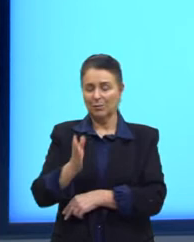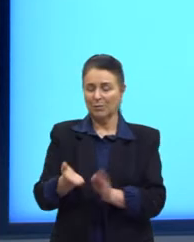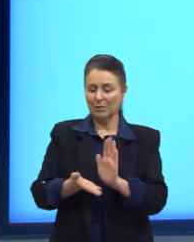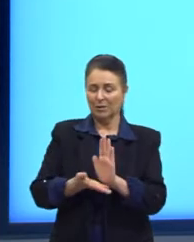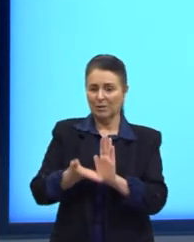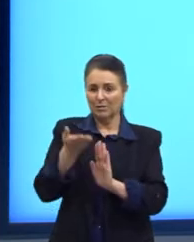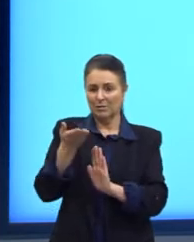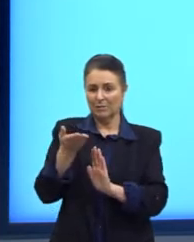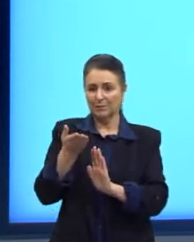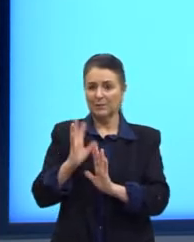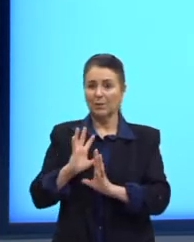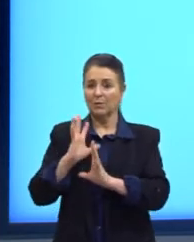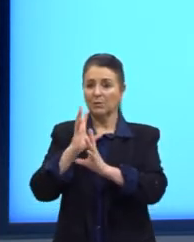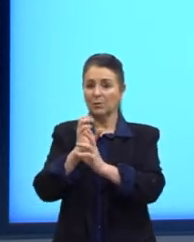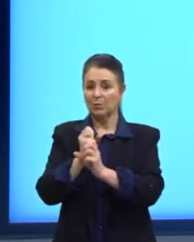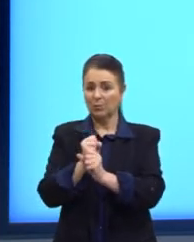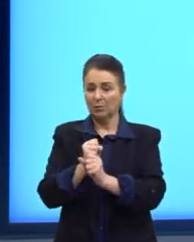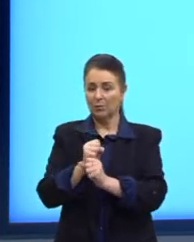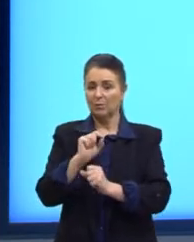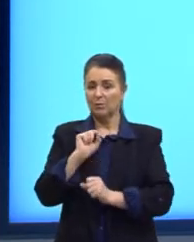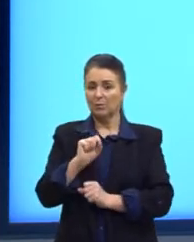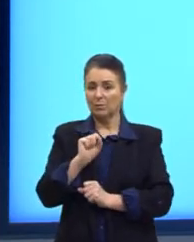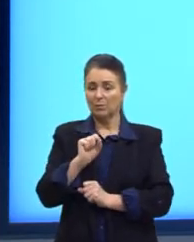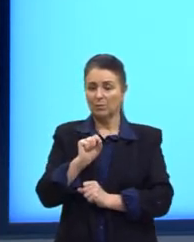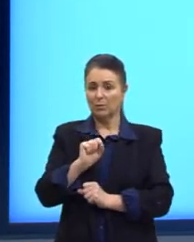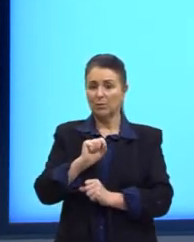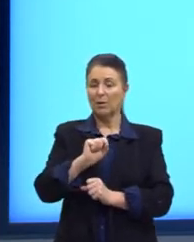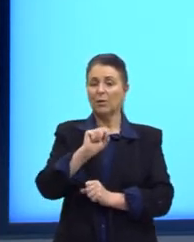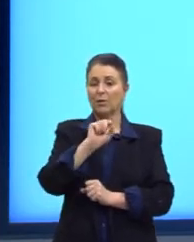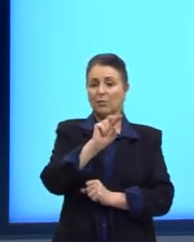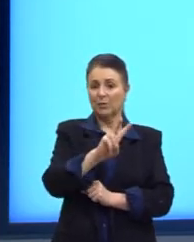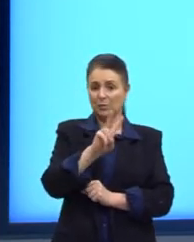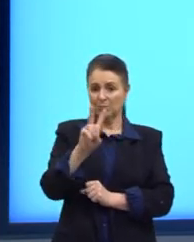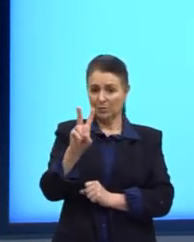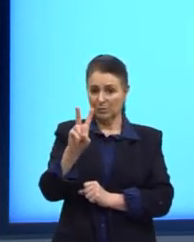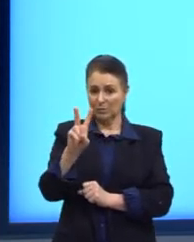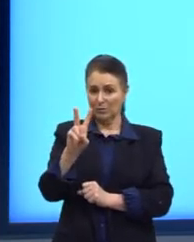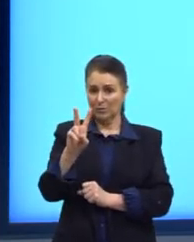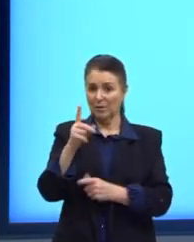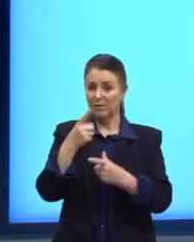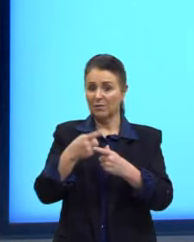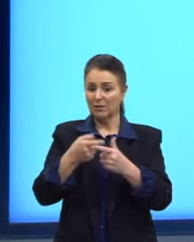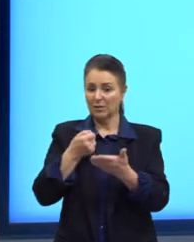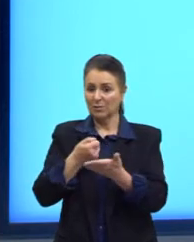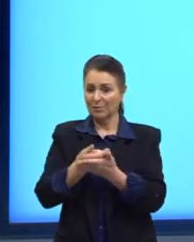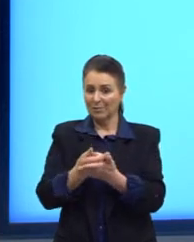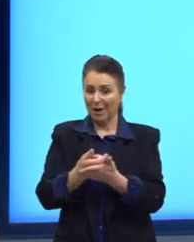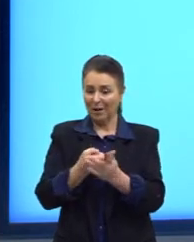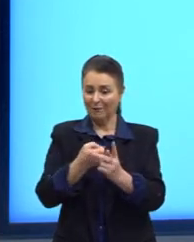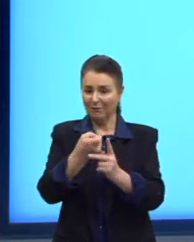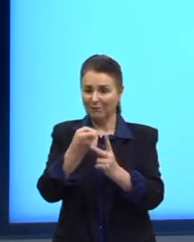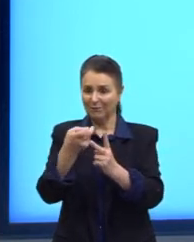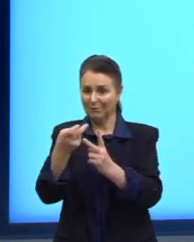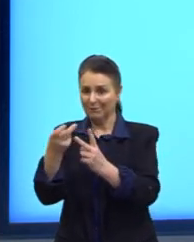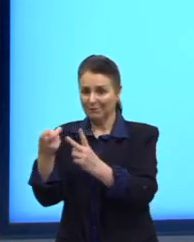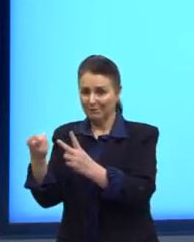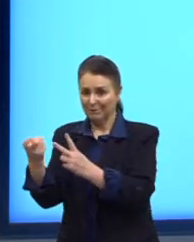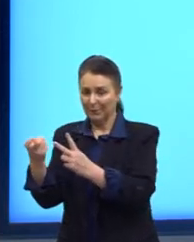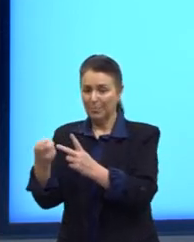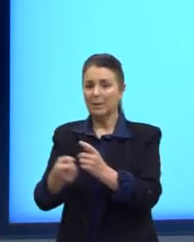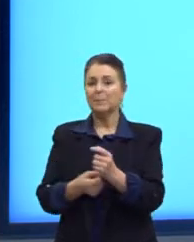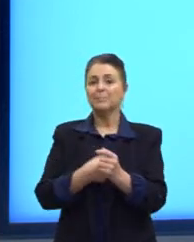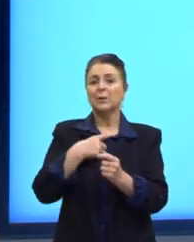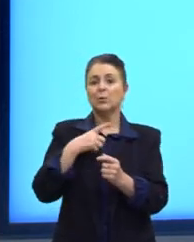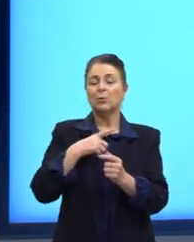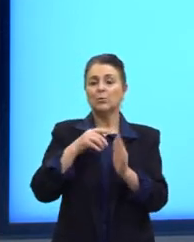concluir né que na vigésima segunda parcela nós garantimos que o desconto será maior